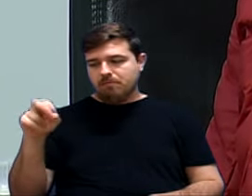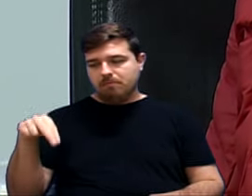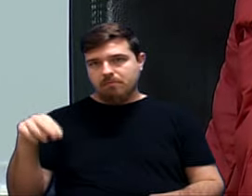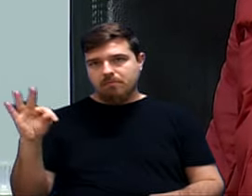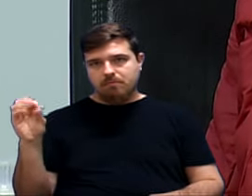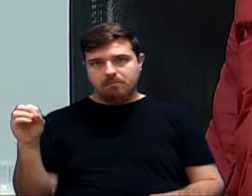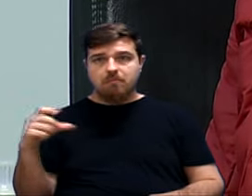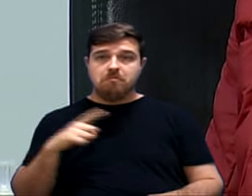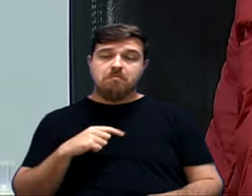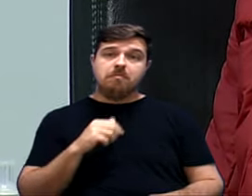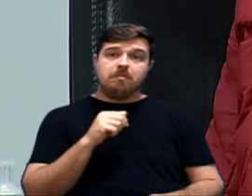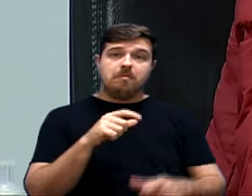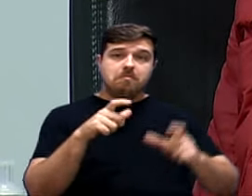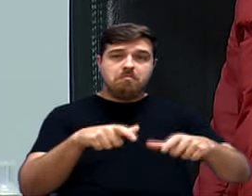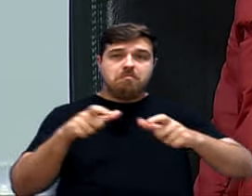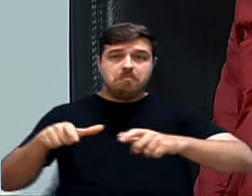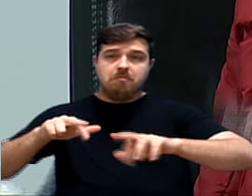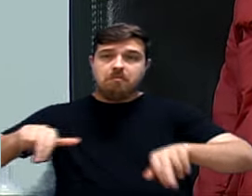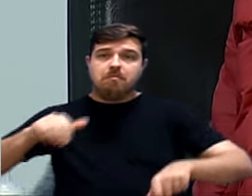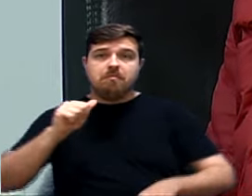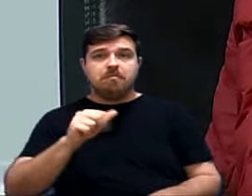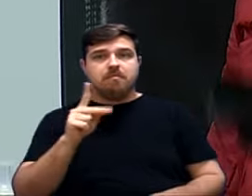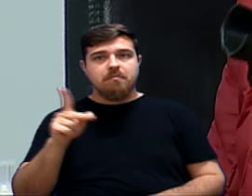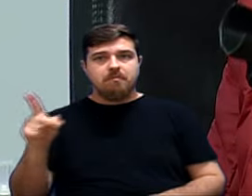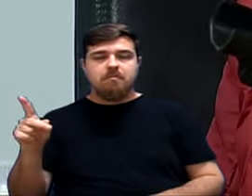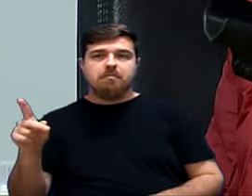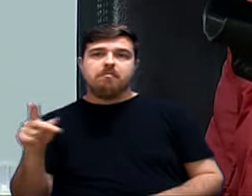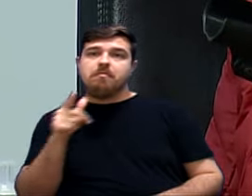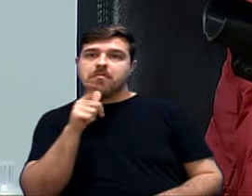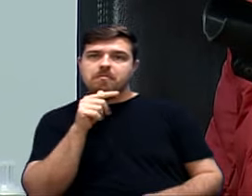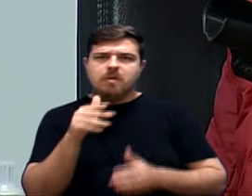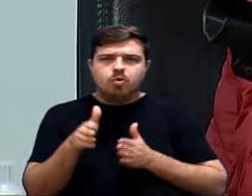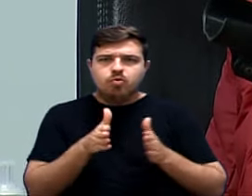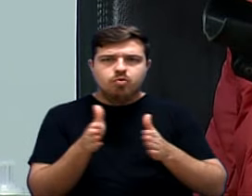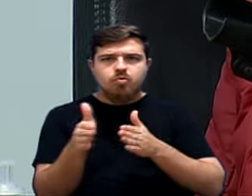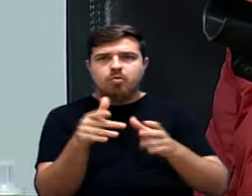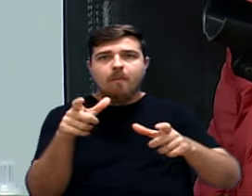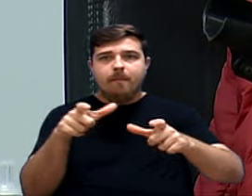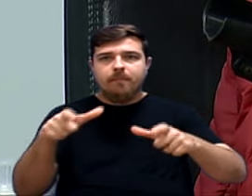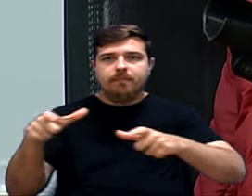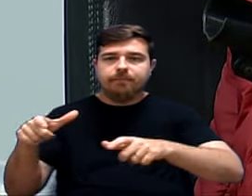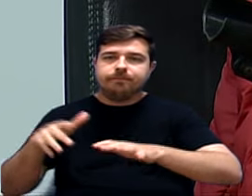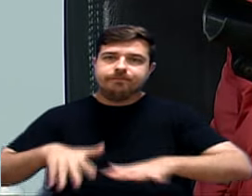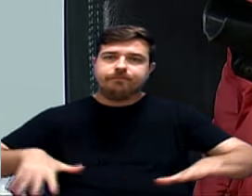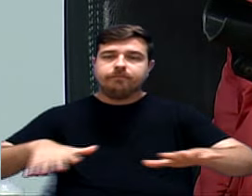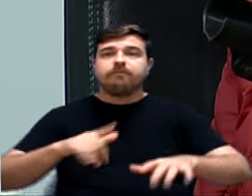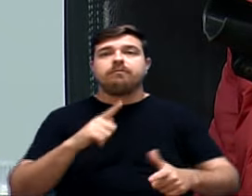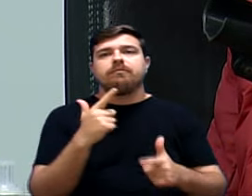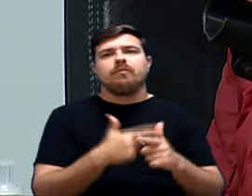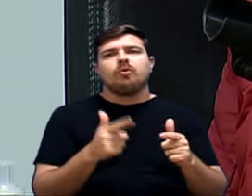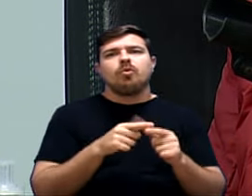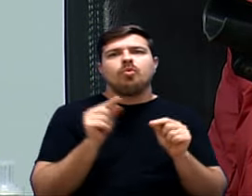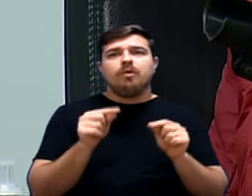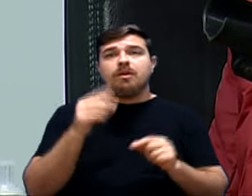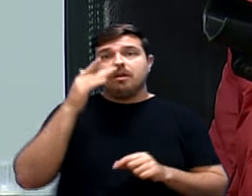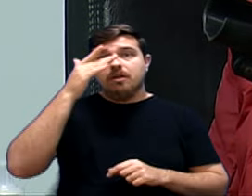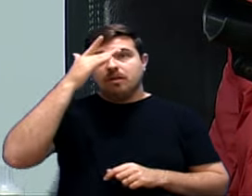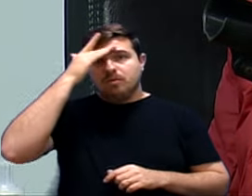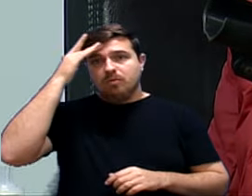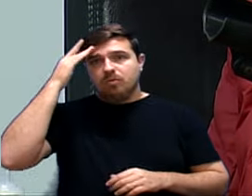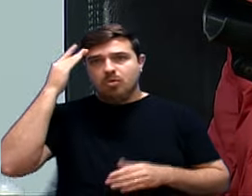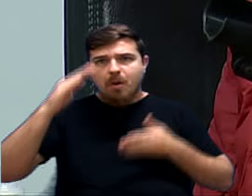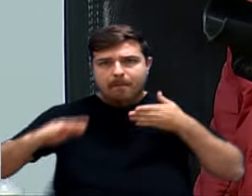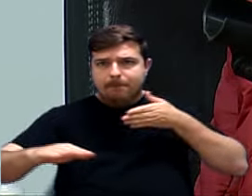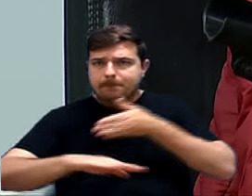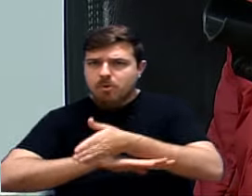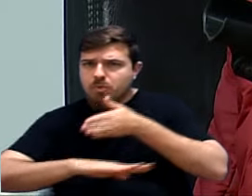app que são Córregos que correm que cortam o bairro e hoje a gente tem um problema muito grande lá sobre a invasão dessas áreas né